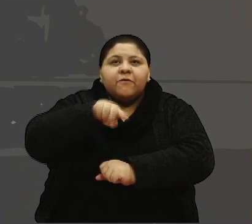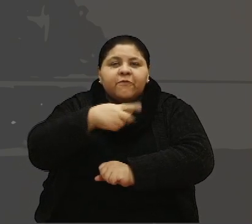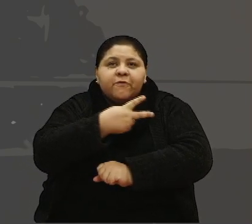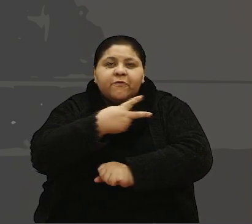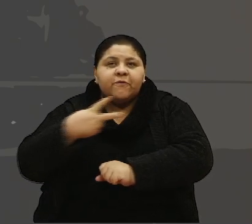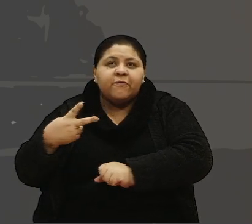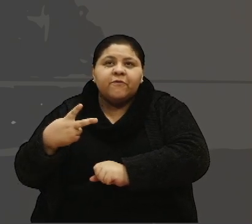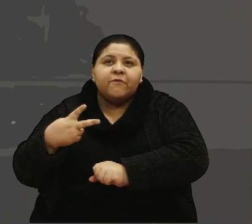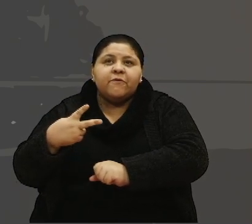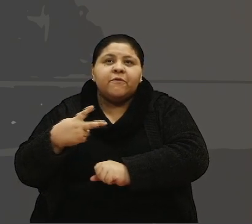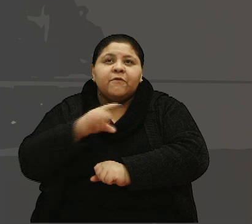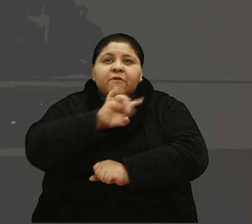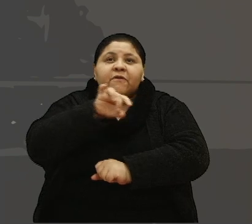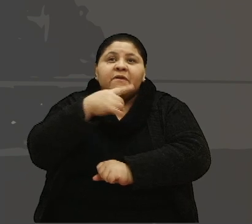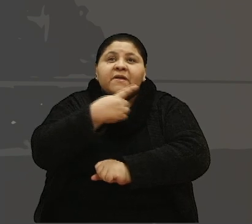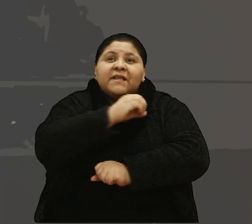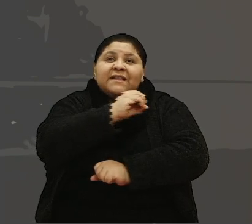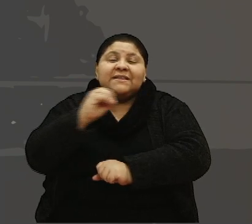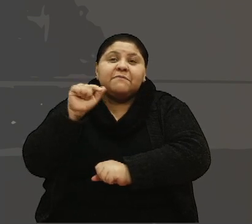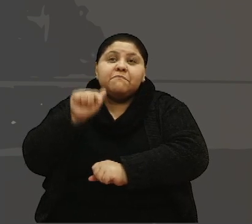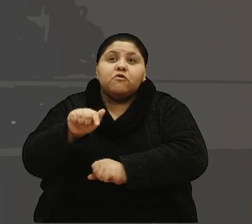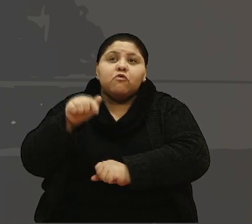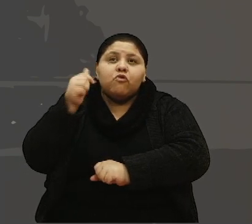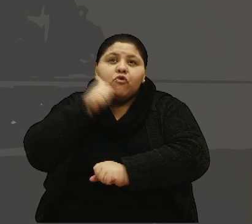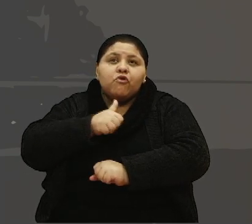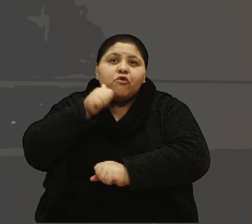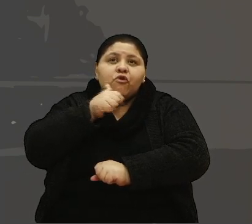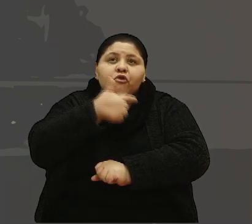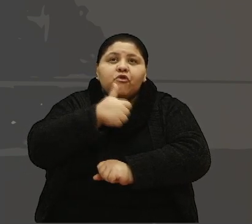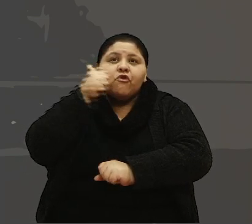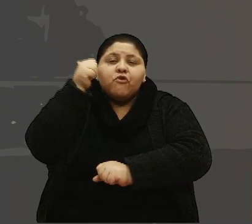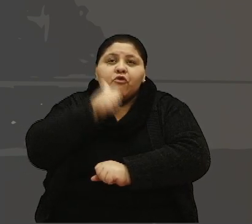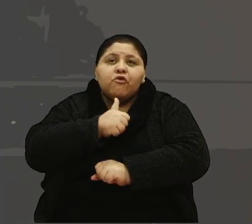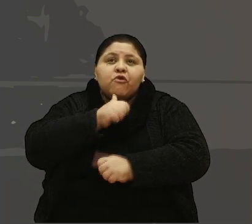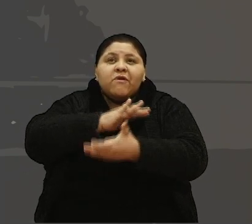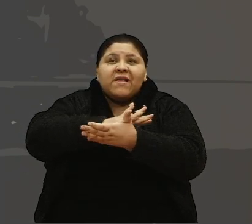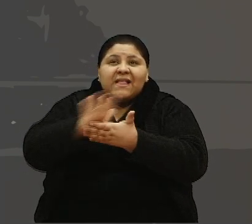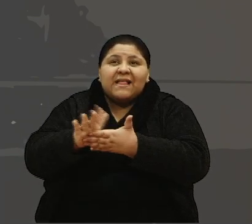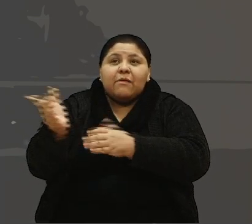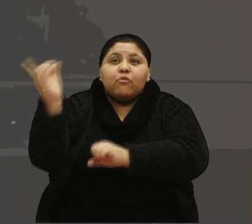2,22 vítimas a cada 100 mil mulheres. 7 mulheres assassinadas por dia.